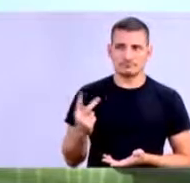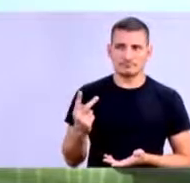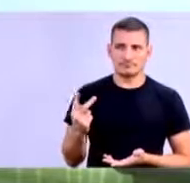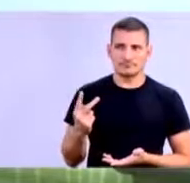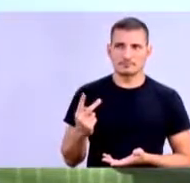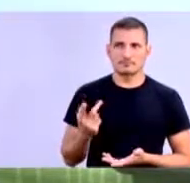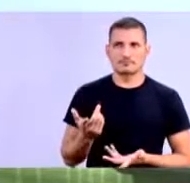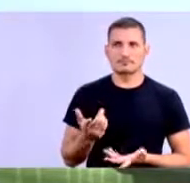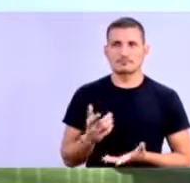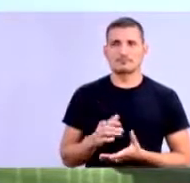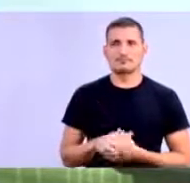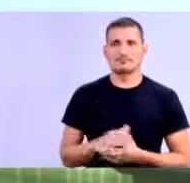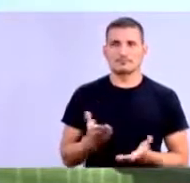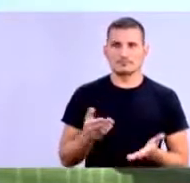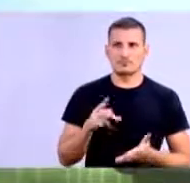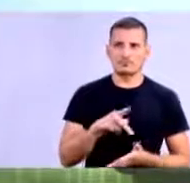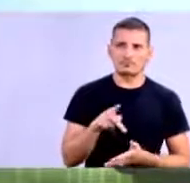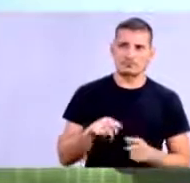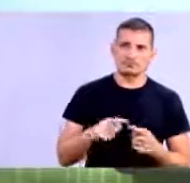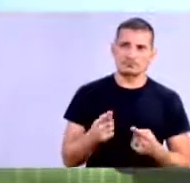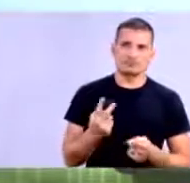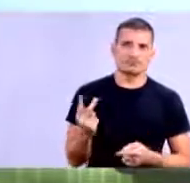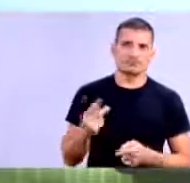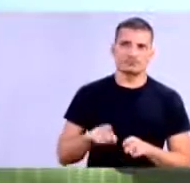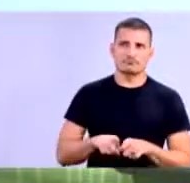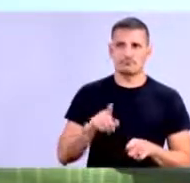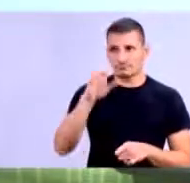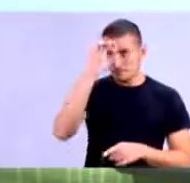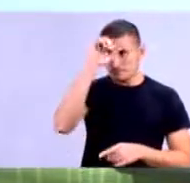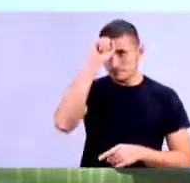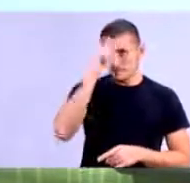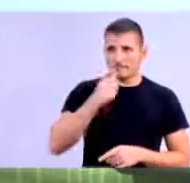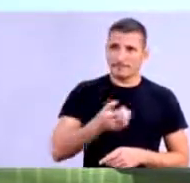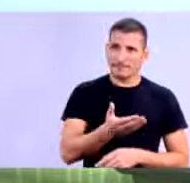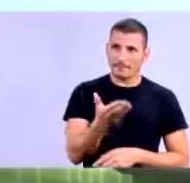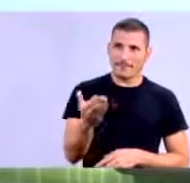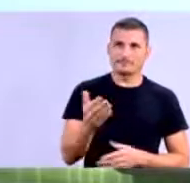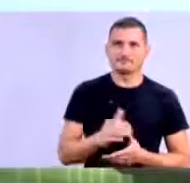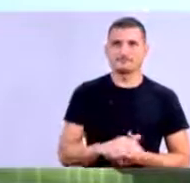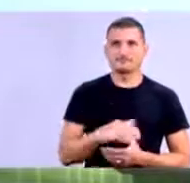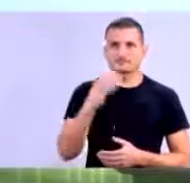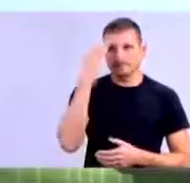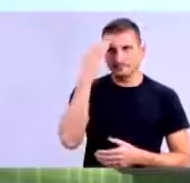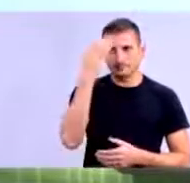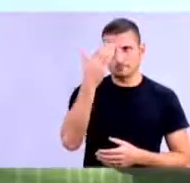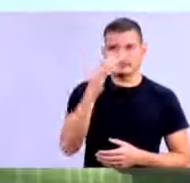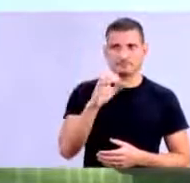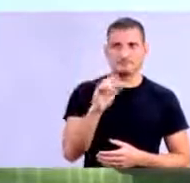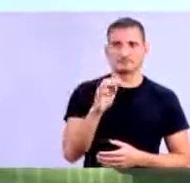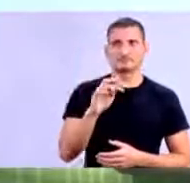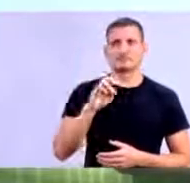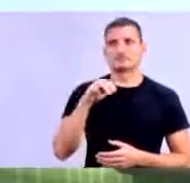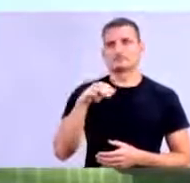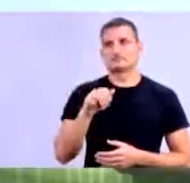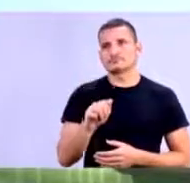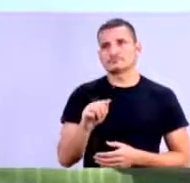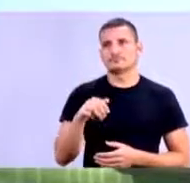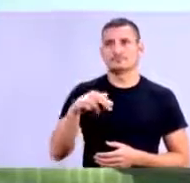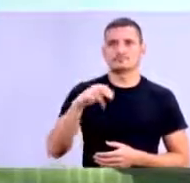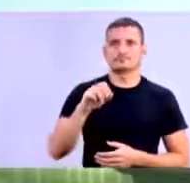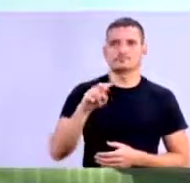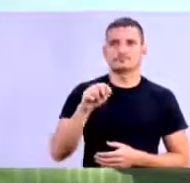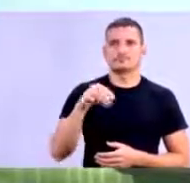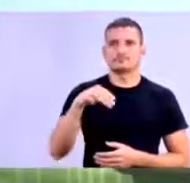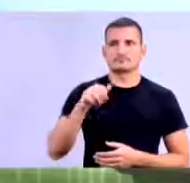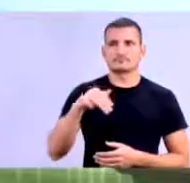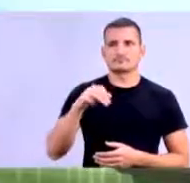sendo professoras hoje, mas nós estamos também aprendendo com vocês. Tenho que agradecer Extrema, Nova Mamoré, os polos